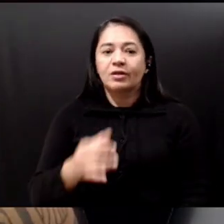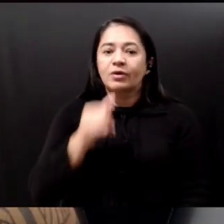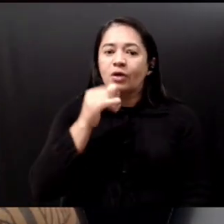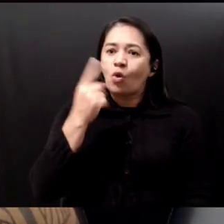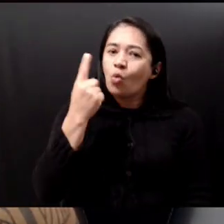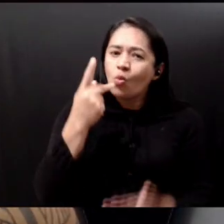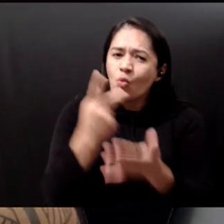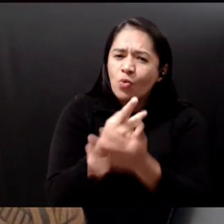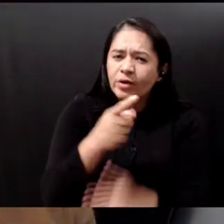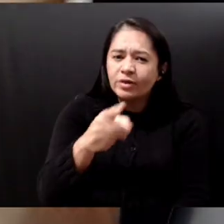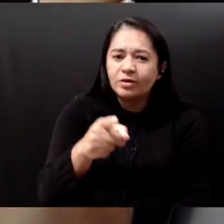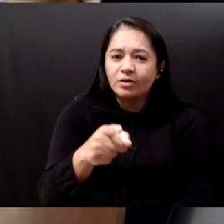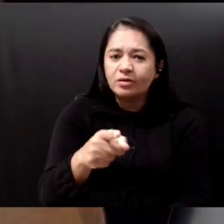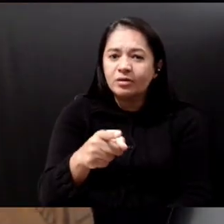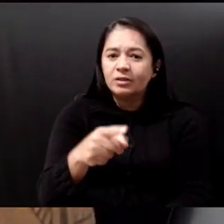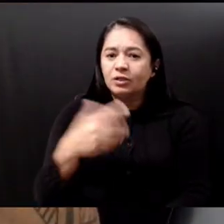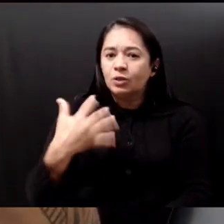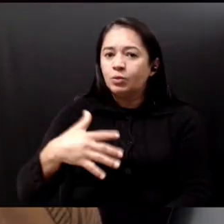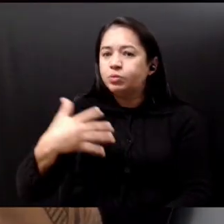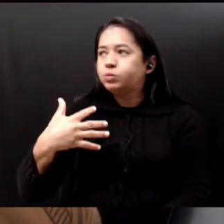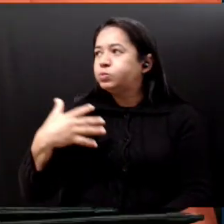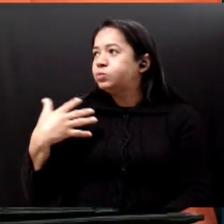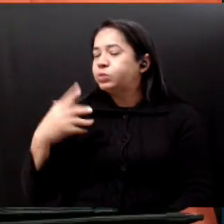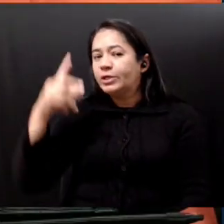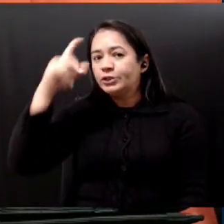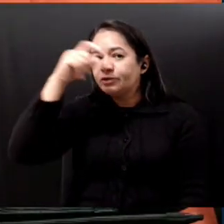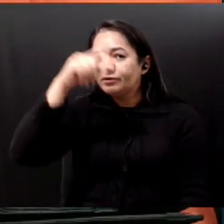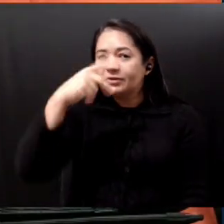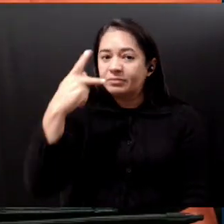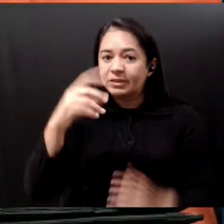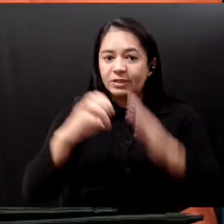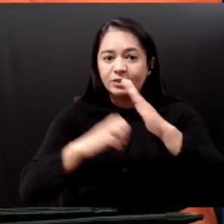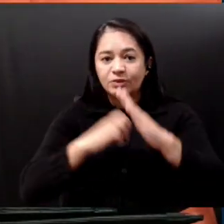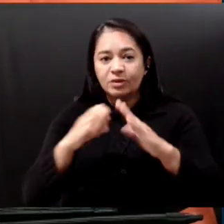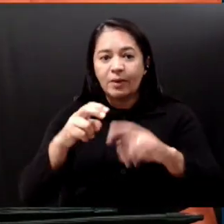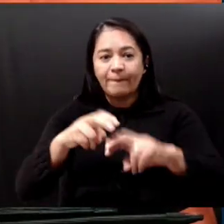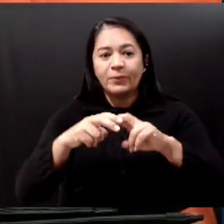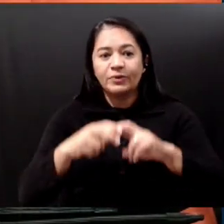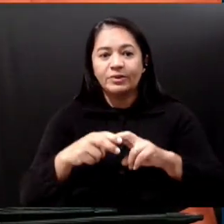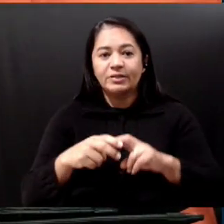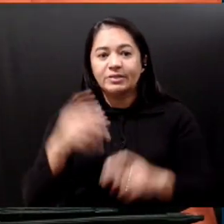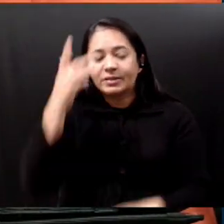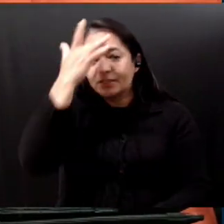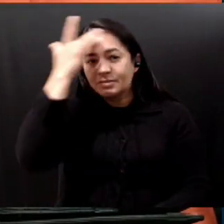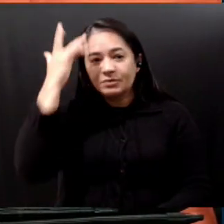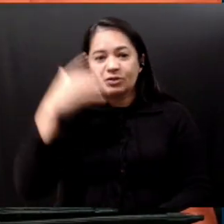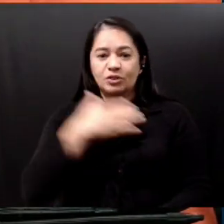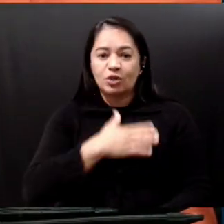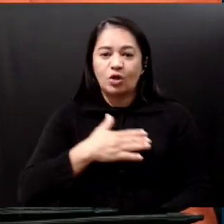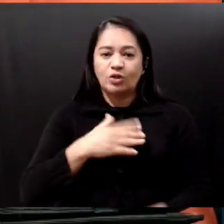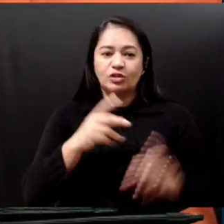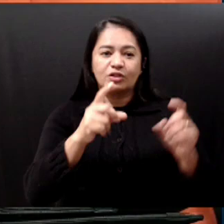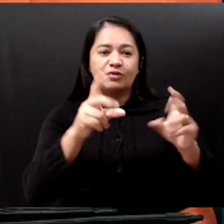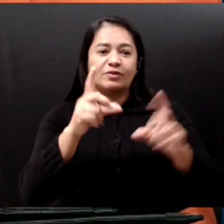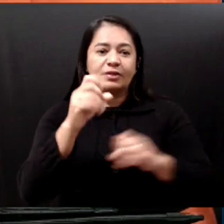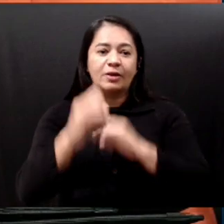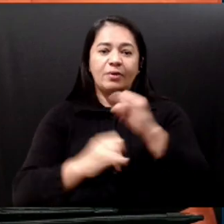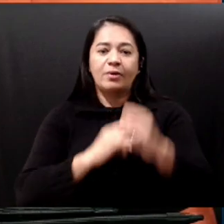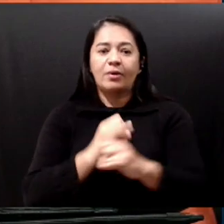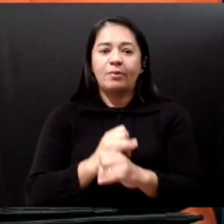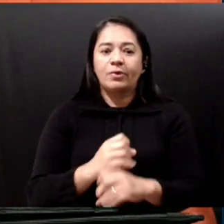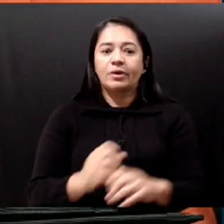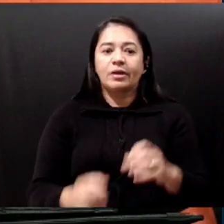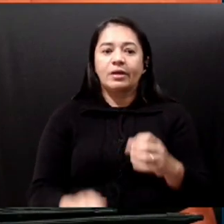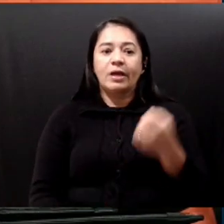custar o negócio da sua empresa. Uhum. Por isso que muita gente gosta de empreender no digital, vender produtos digitais, porque a sua margem é de 80% às vezes. Você